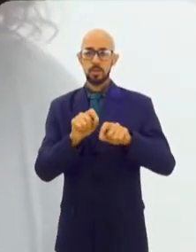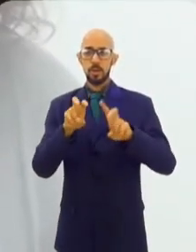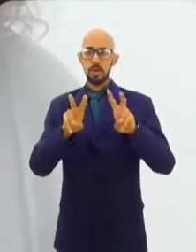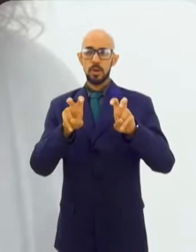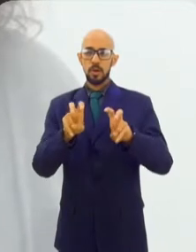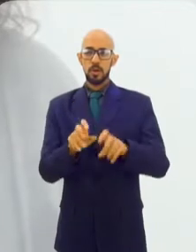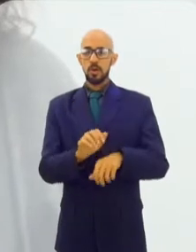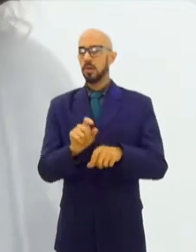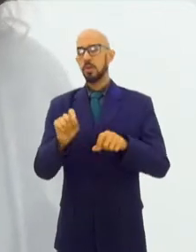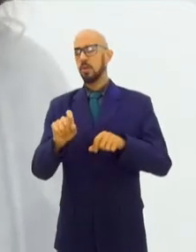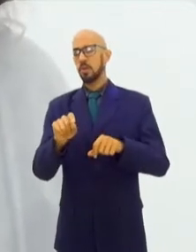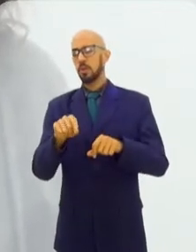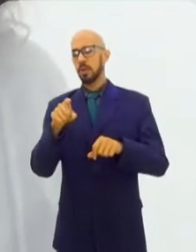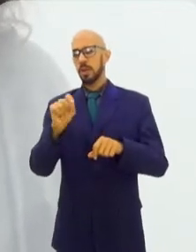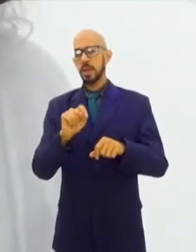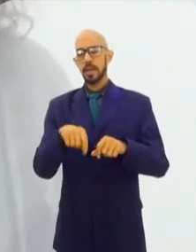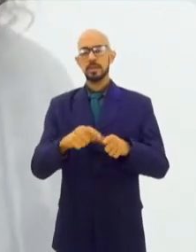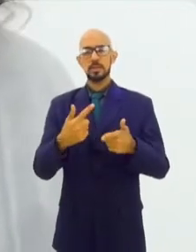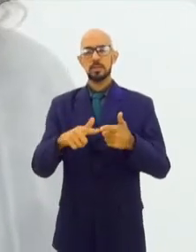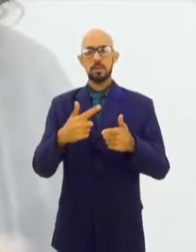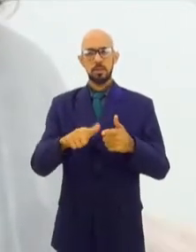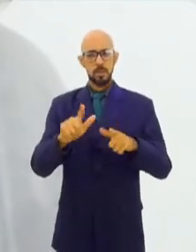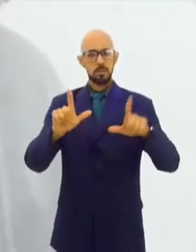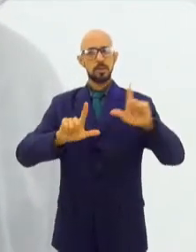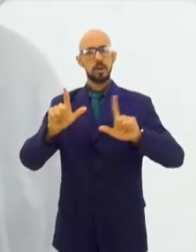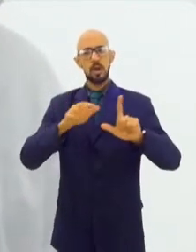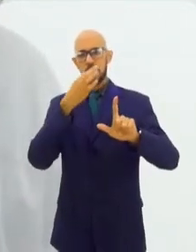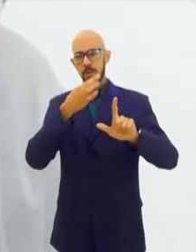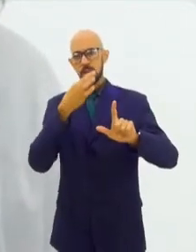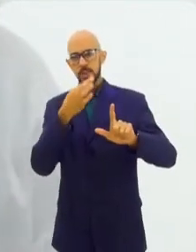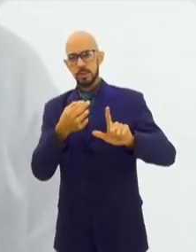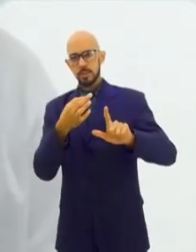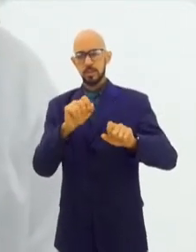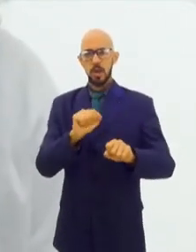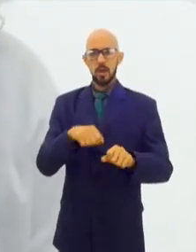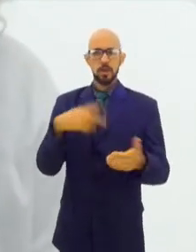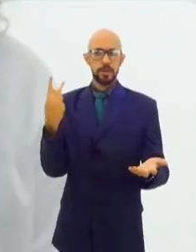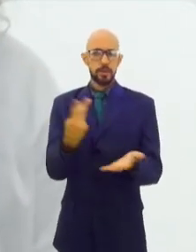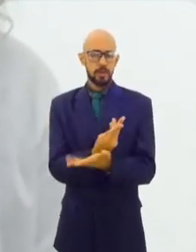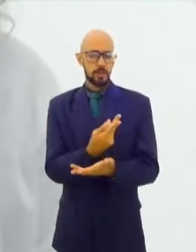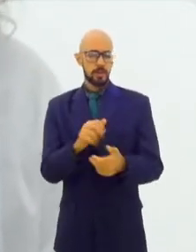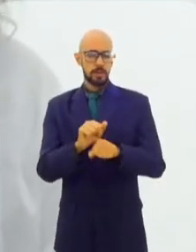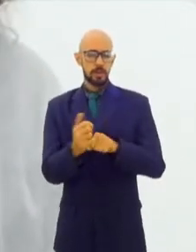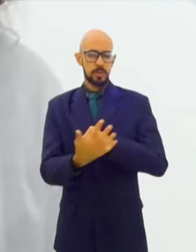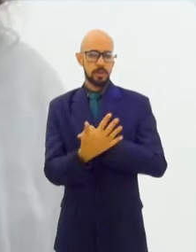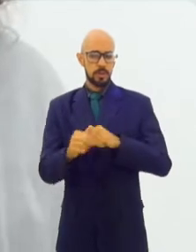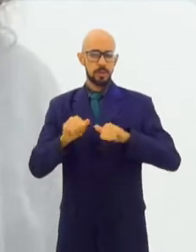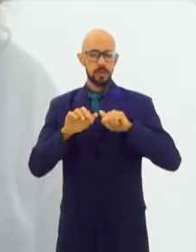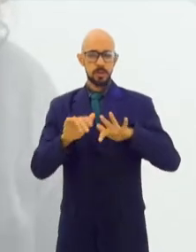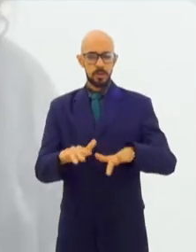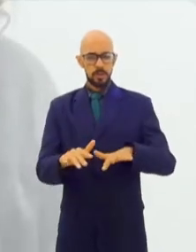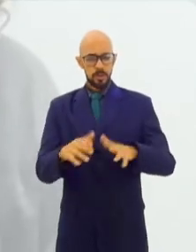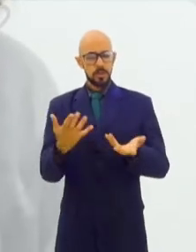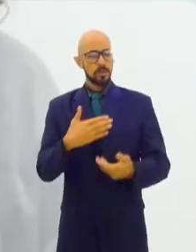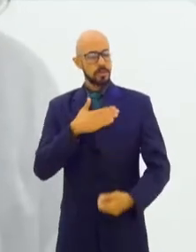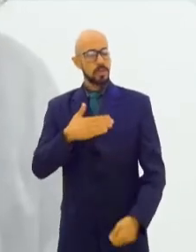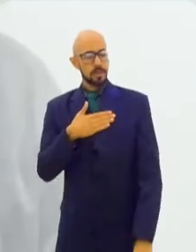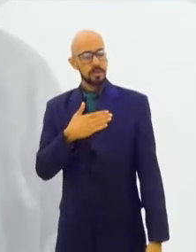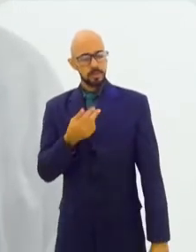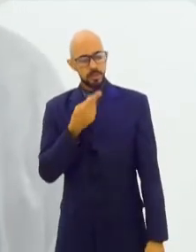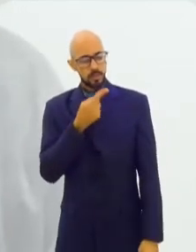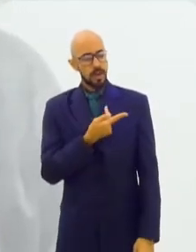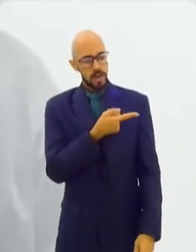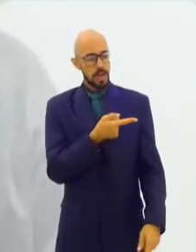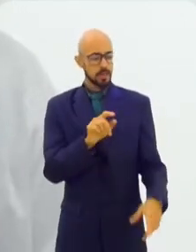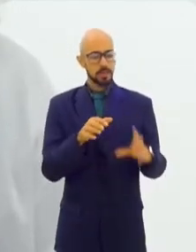criativa que a gente tá falando né O Léo é dito que a questão do audiovisual está envolvido nisso o que que aconteceu nesse período com anemia que você falasse um